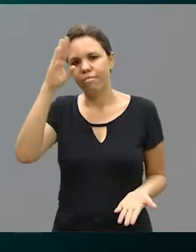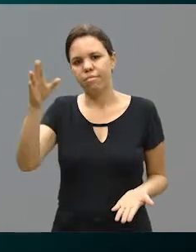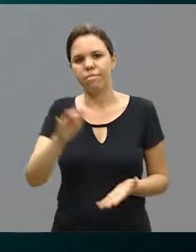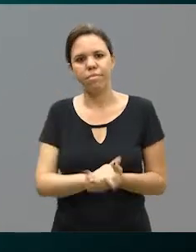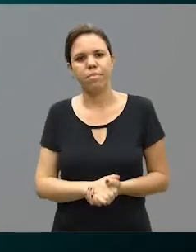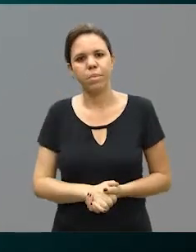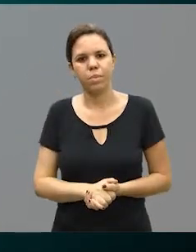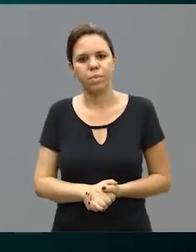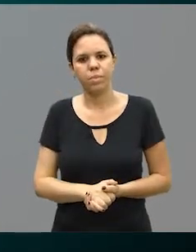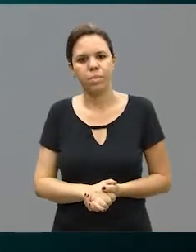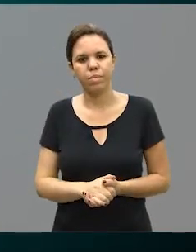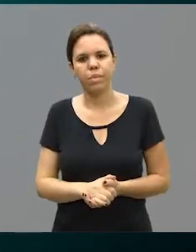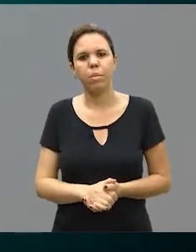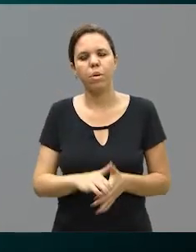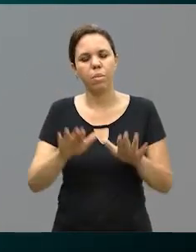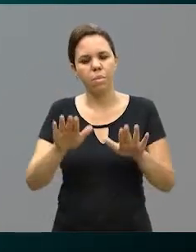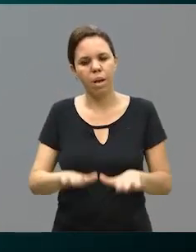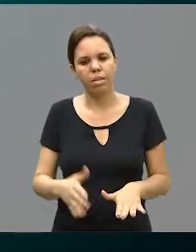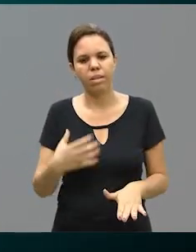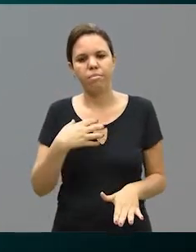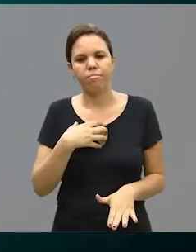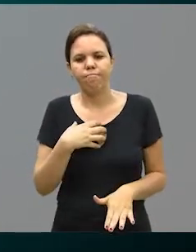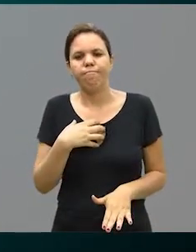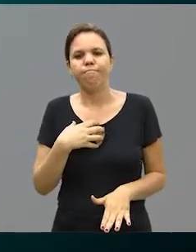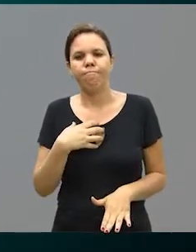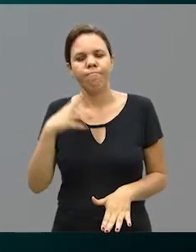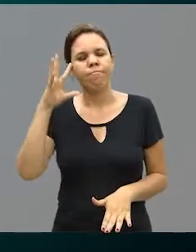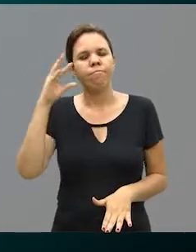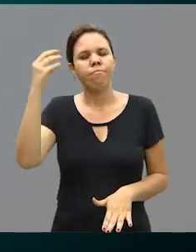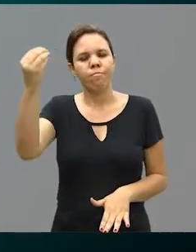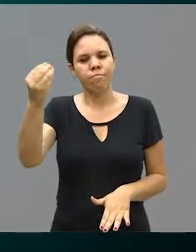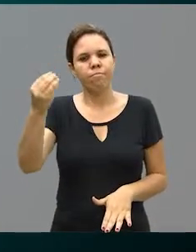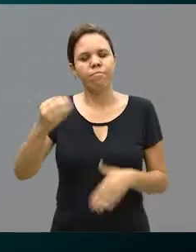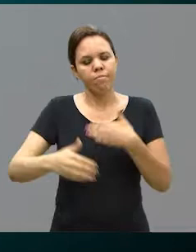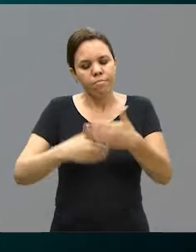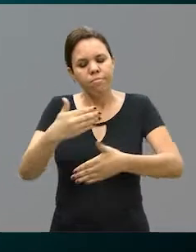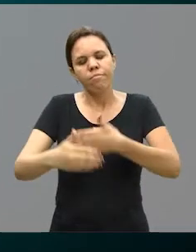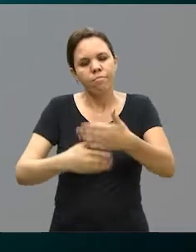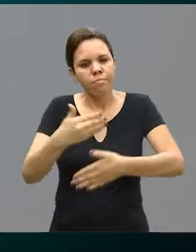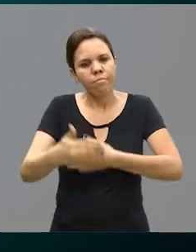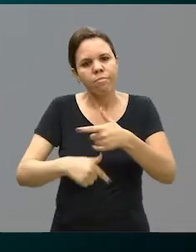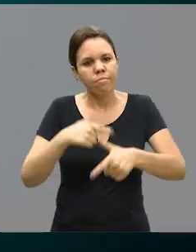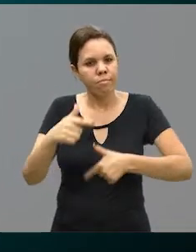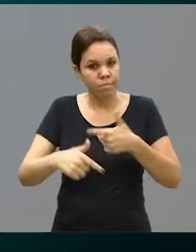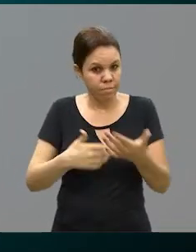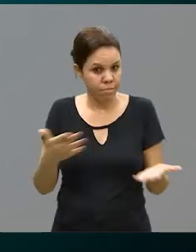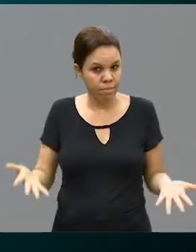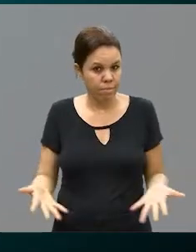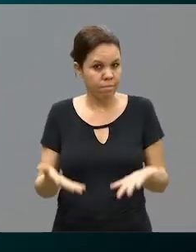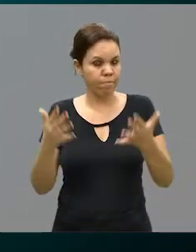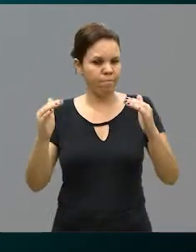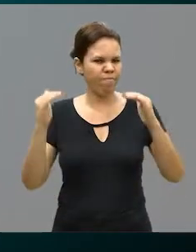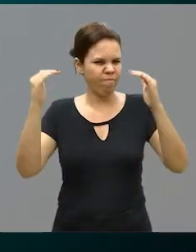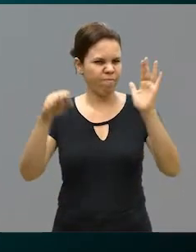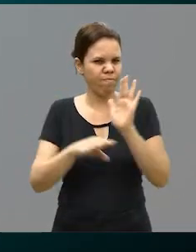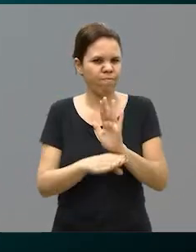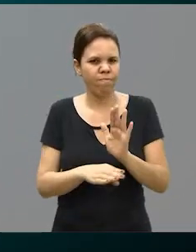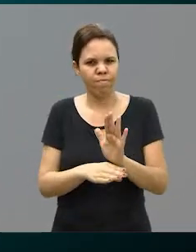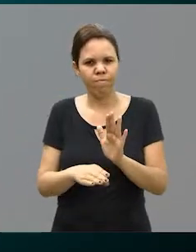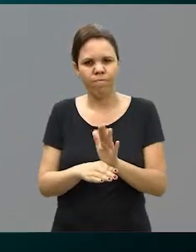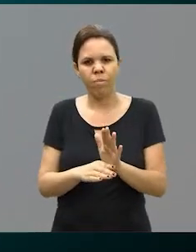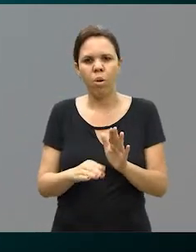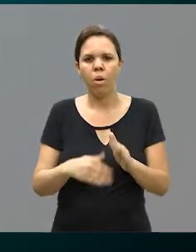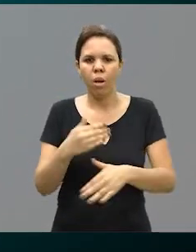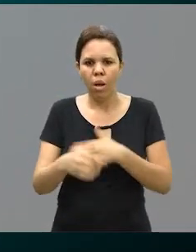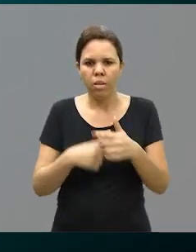fundamentais para me manter num conhecimento, num processo retilíneo, de fazer o máximo que eu puder enquanto